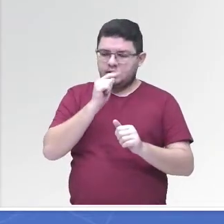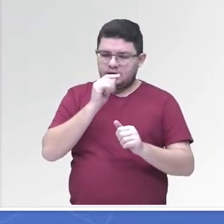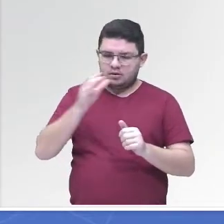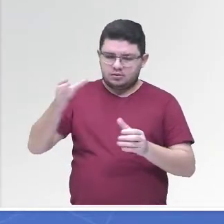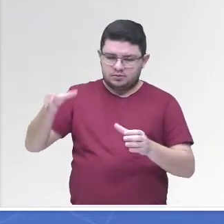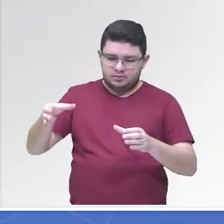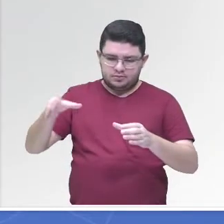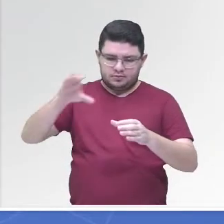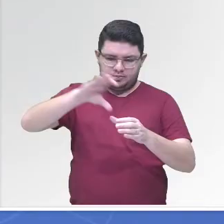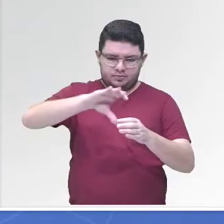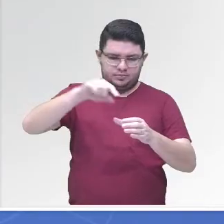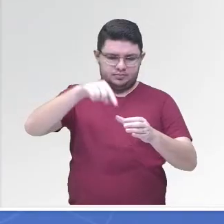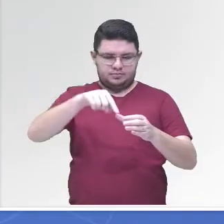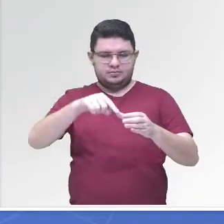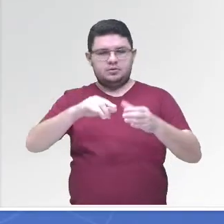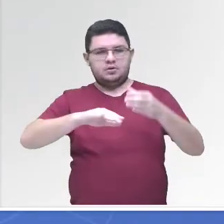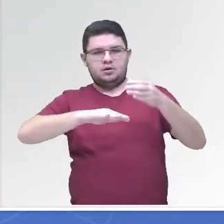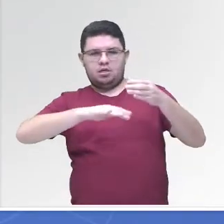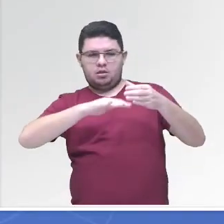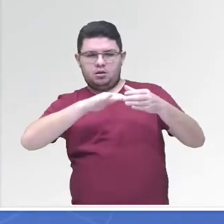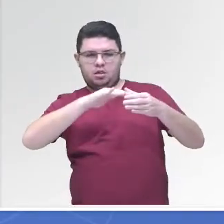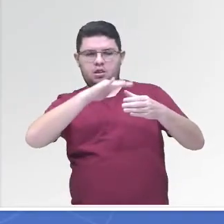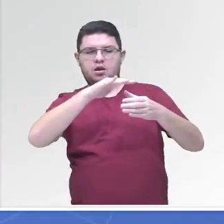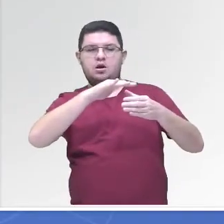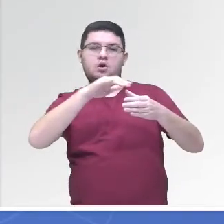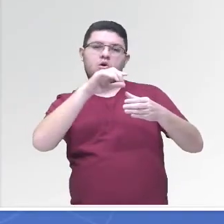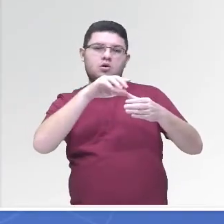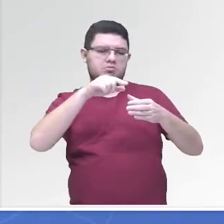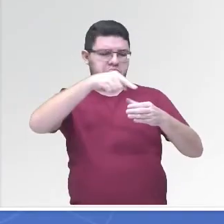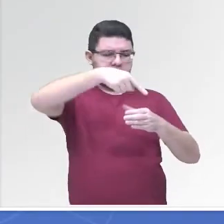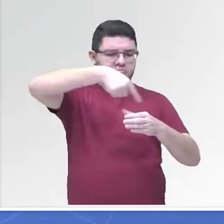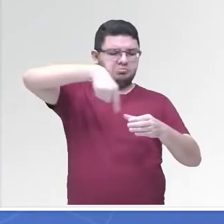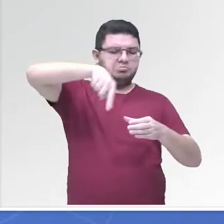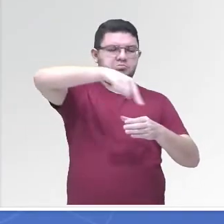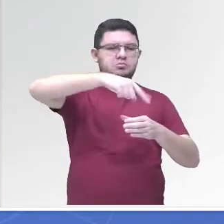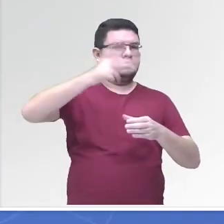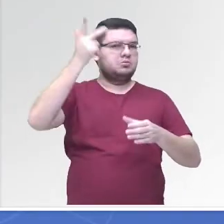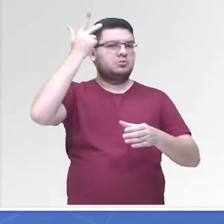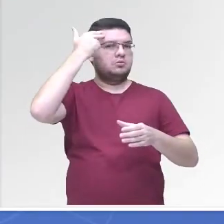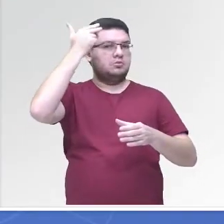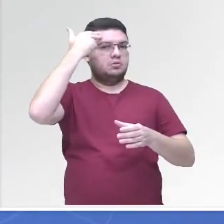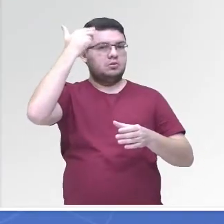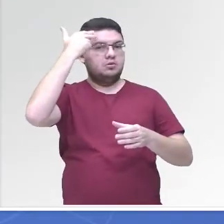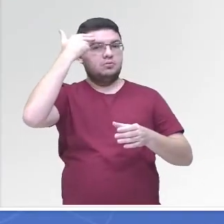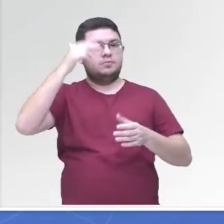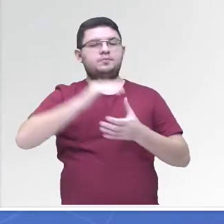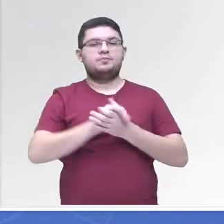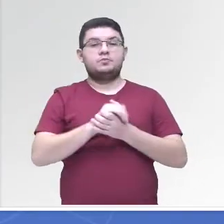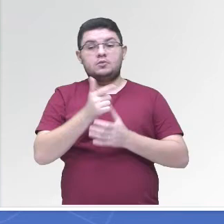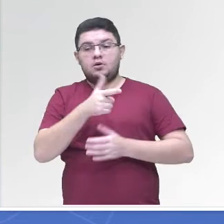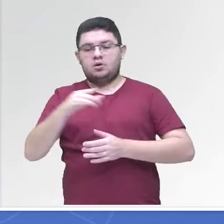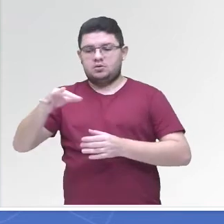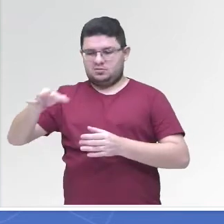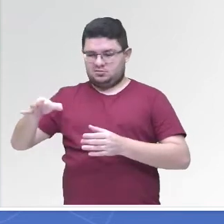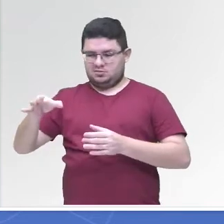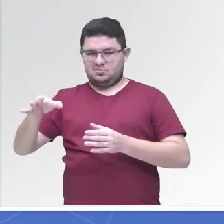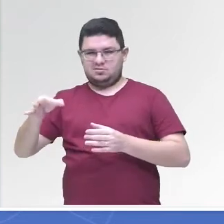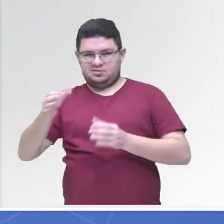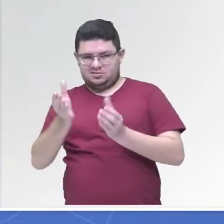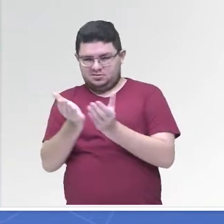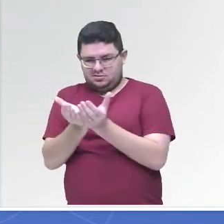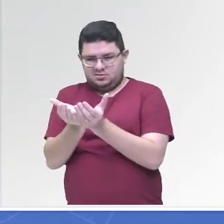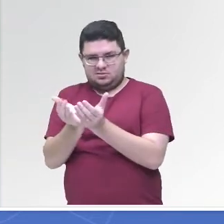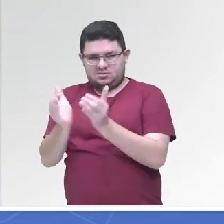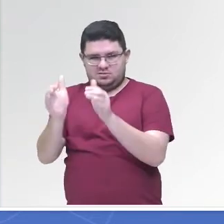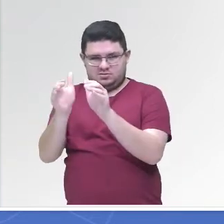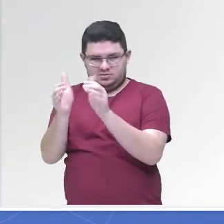pouco de água no copo, o líquido vai adquirir aquela forma. Se eu colocar numa xícara, ele também vai adquirir a forma, mas